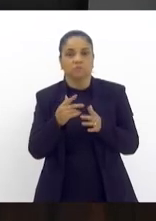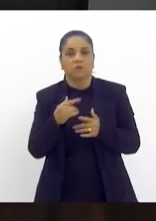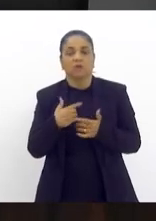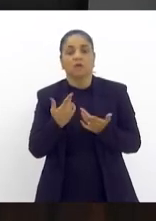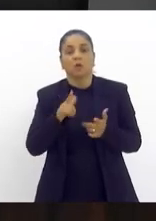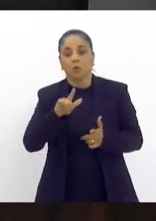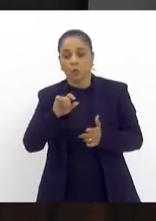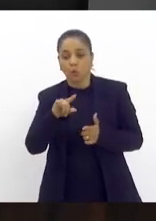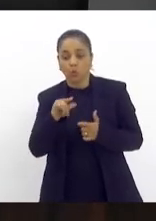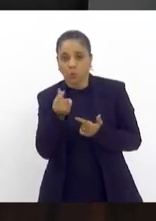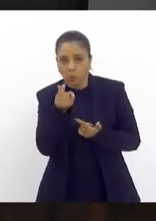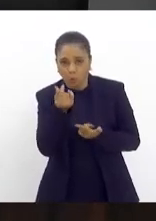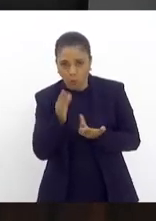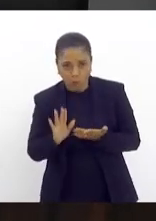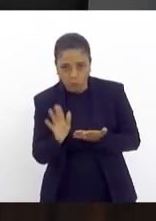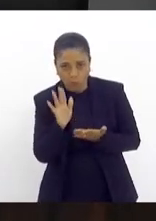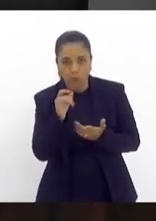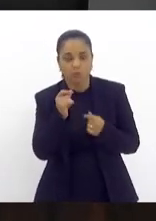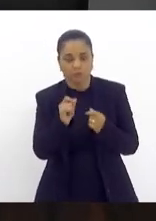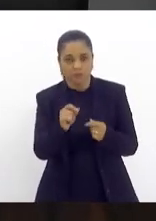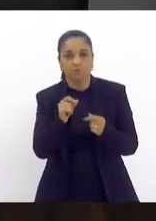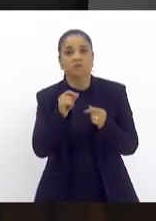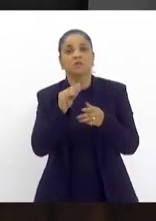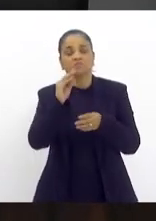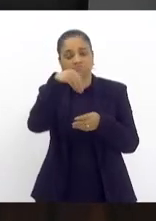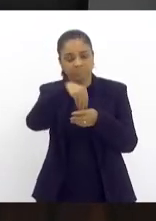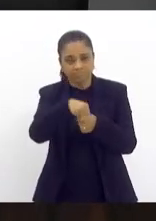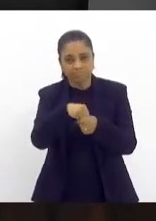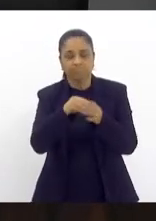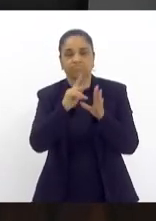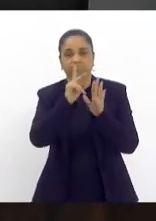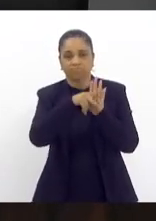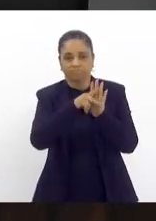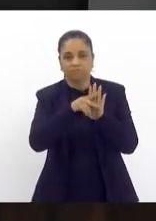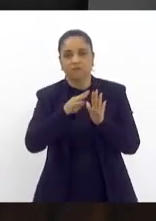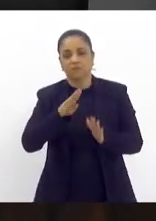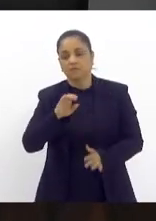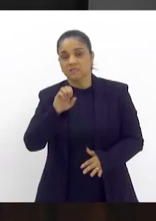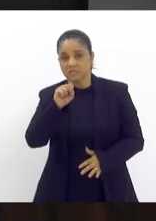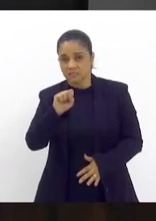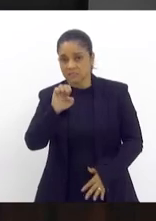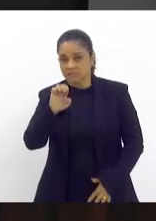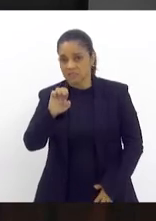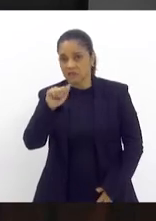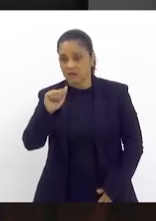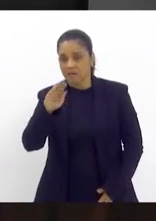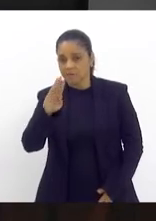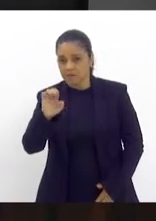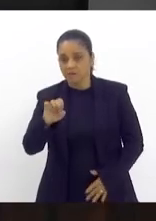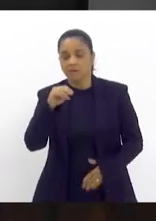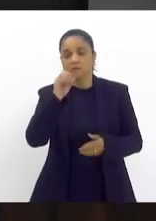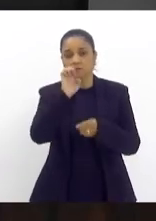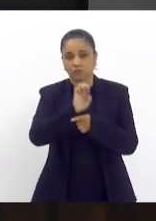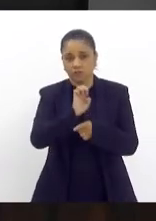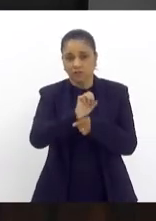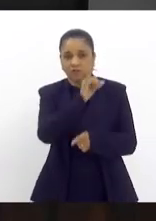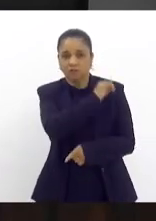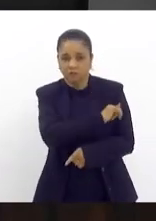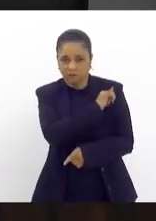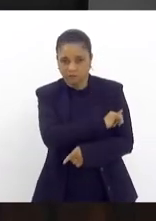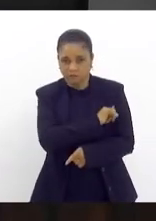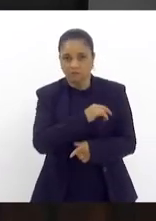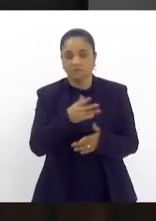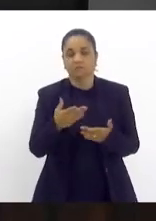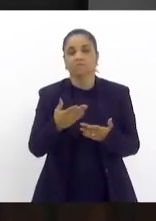habitacionais implementados pela SEAB com recursos públicos no âmbito do Estado do Rio de Janeiro. Dependente de pareceres